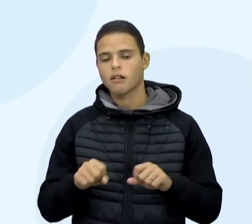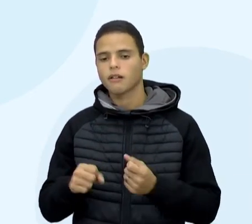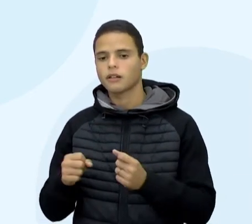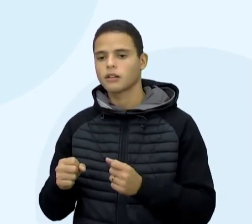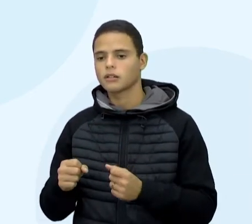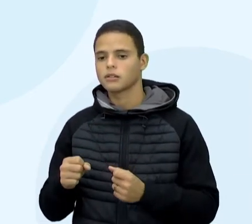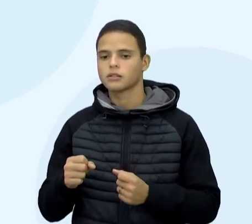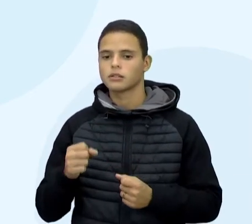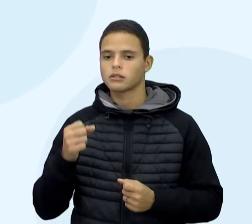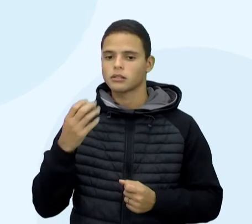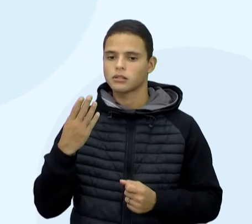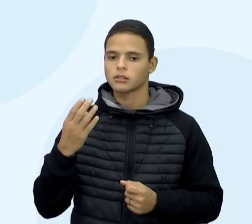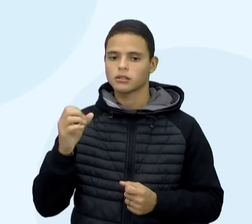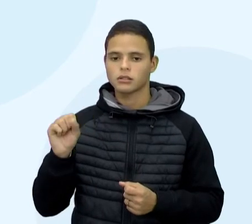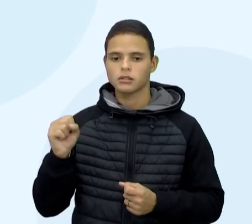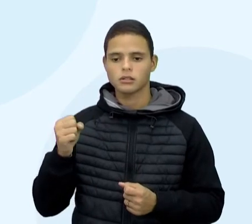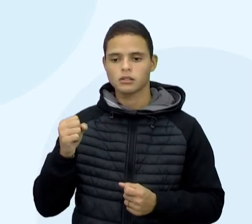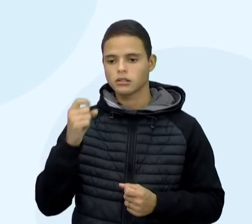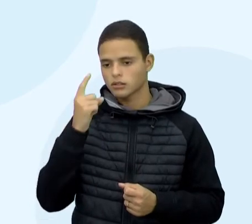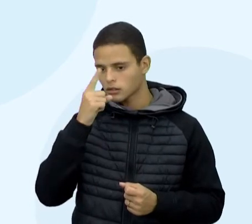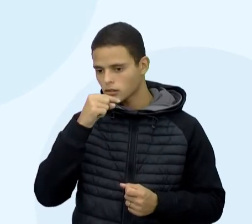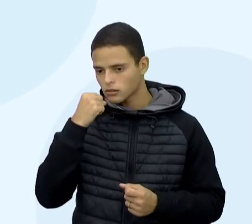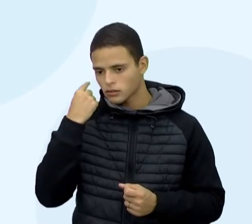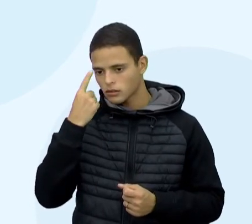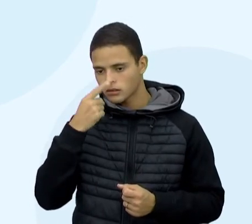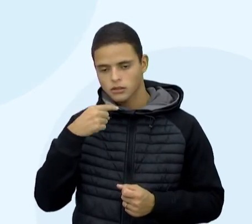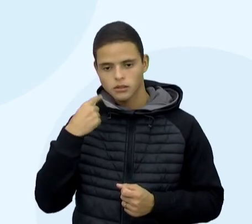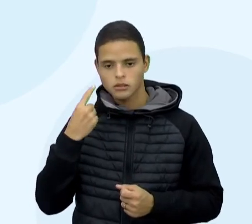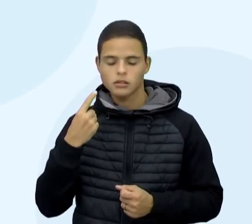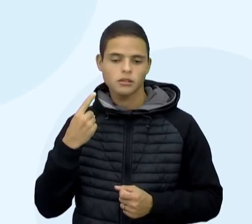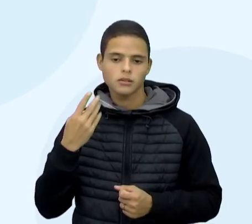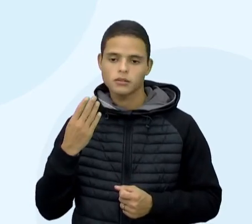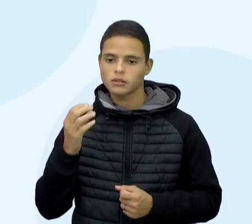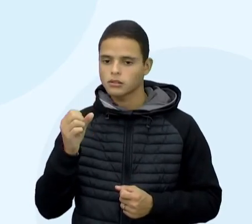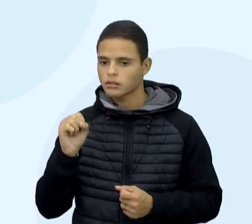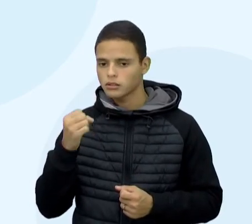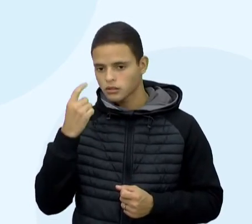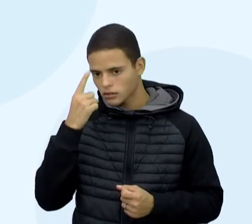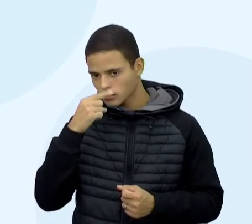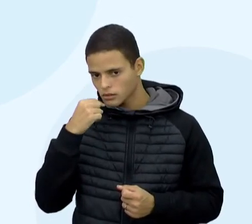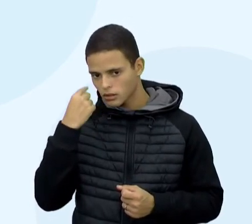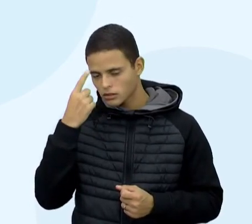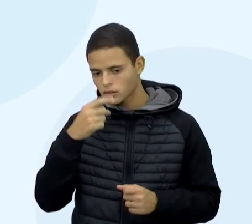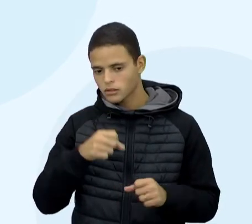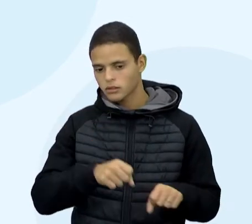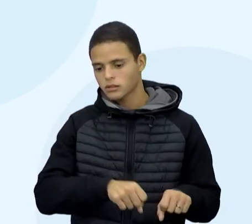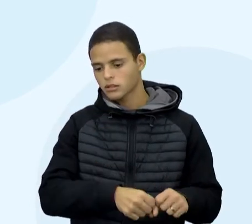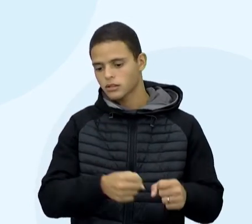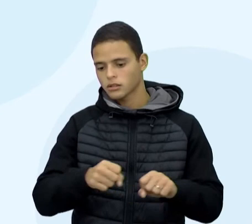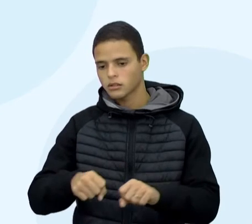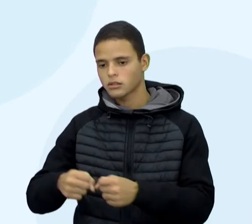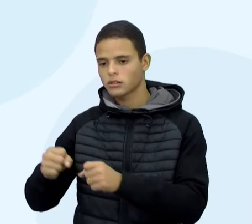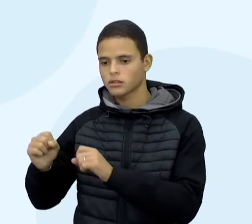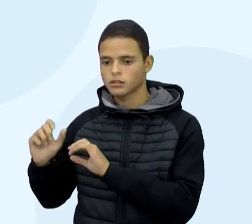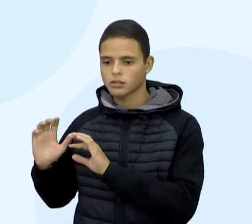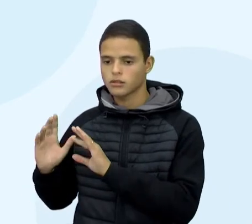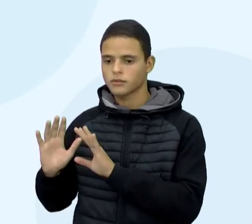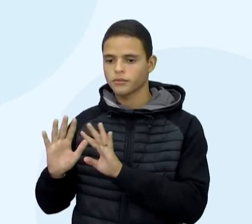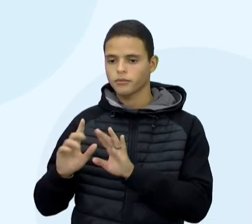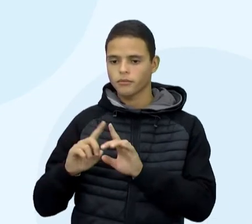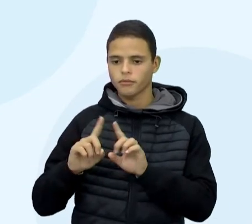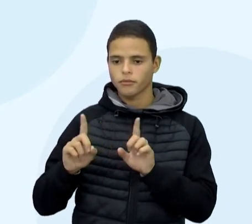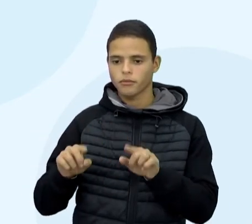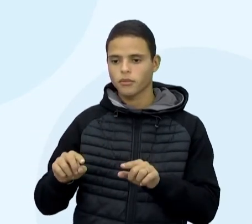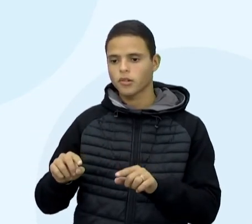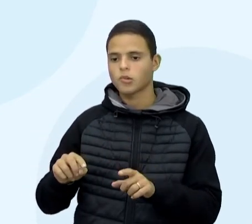apenas 48 horas. Então, em apenas 48 horas, um verdadeiro exército de funcionários